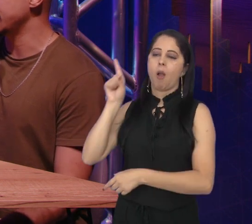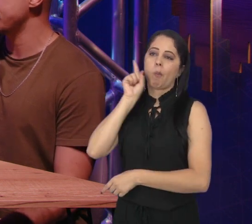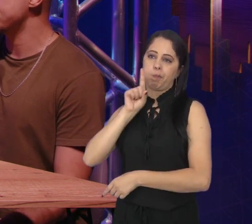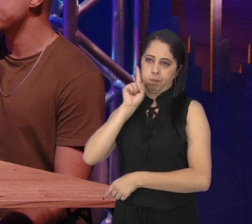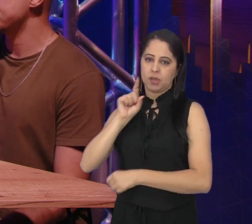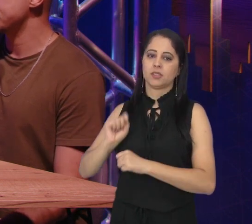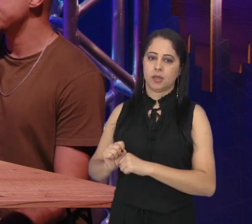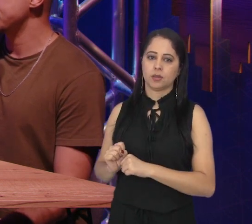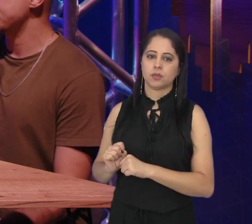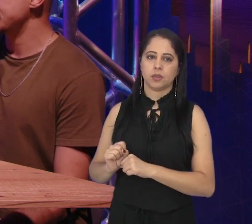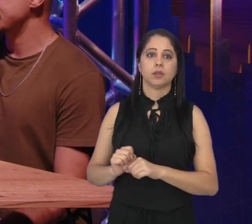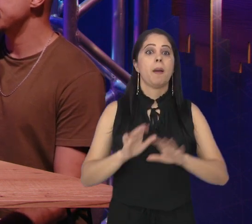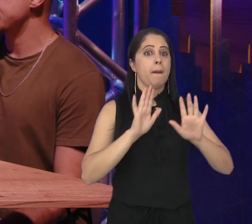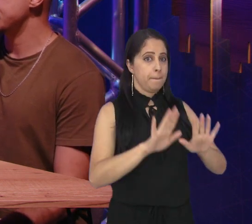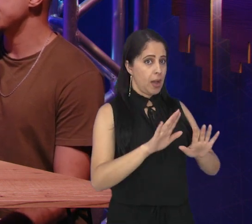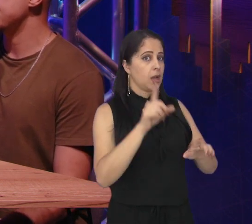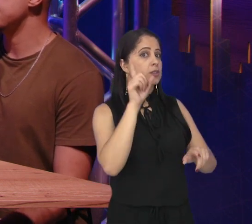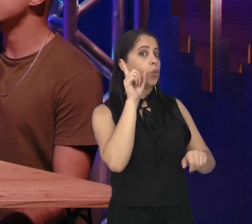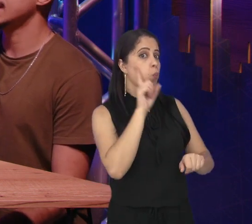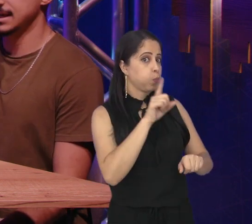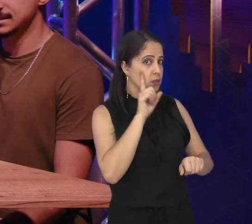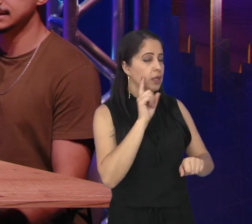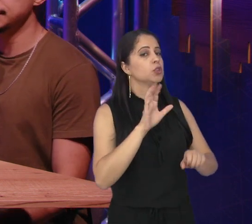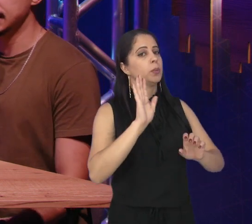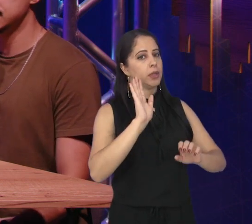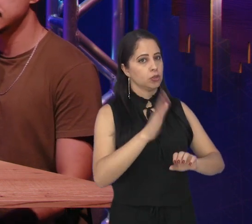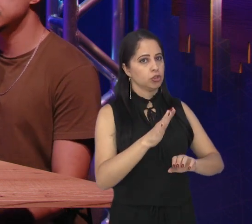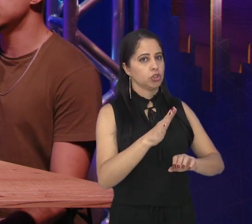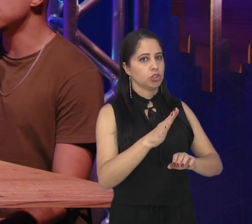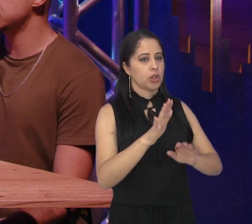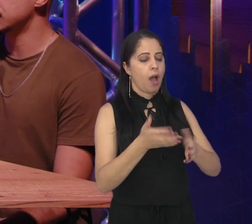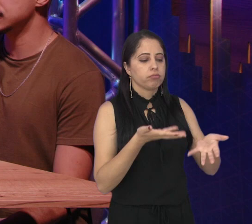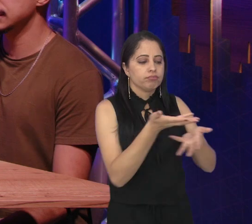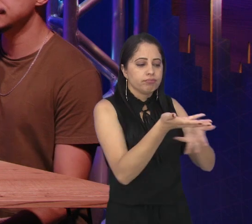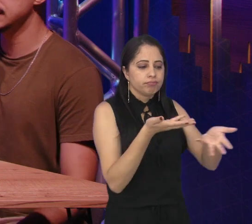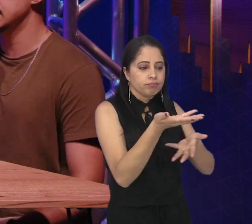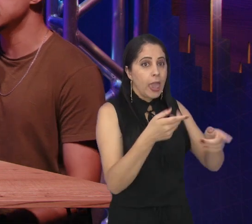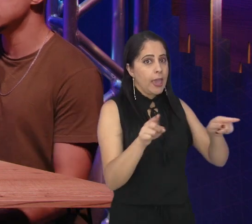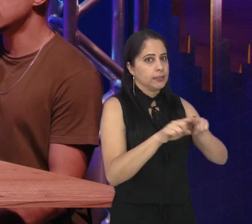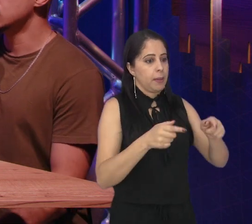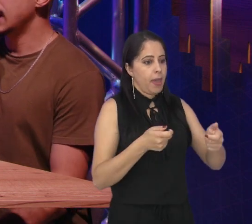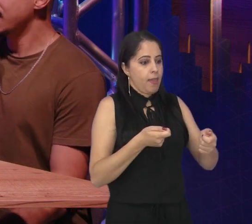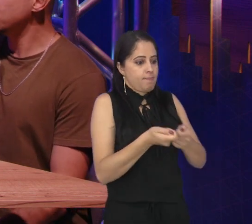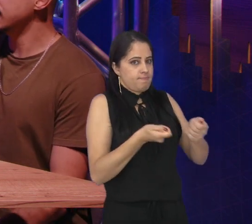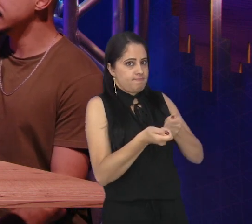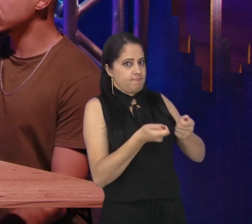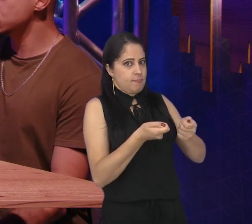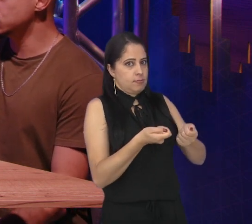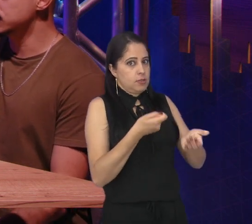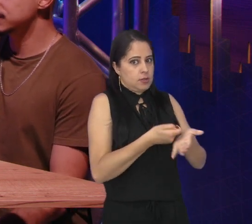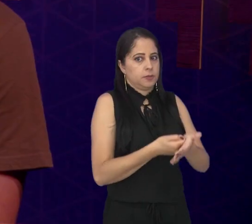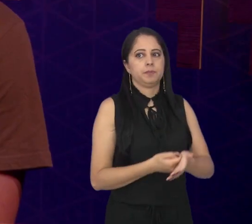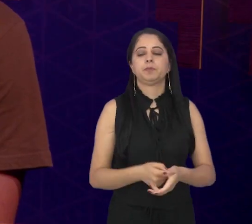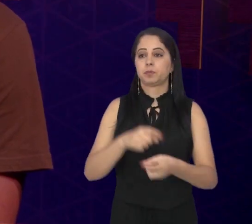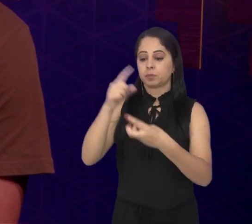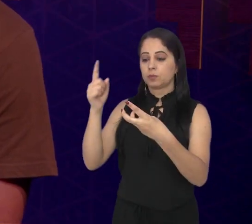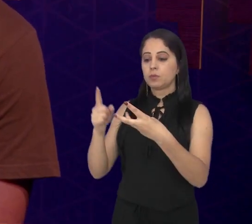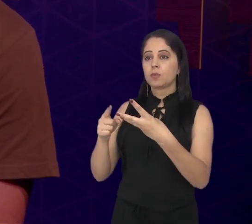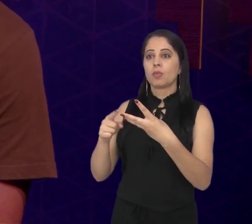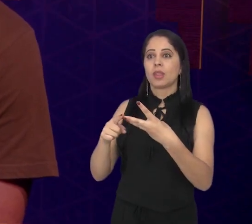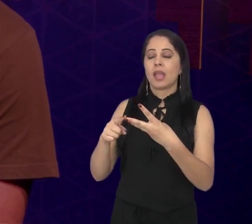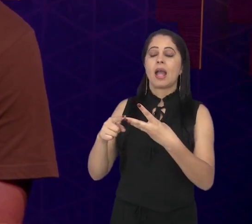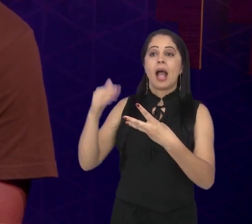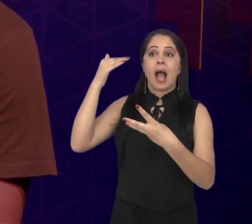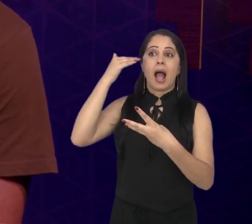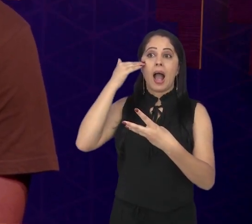significa lugar. que ele não seja, que ele também não exerça o hard power, Exatamente. como a gente explicou, né? Não significa isso. A Coreia do Sul tá em